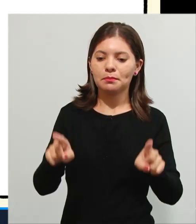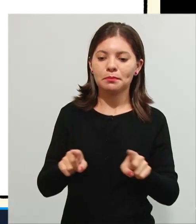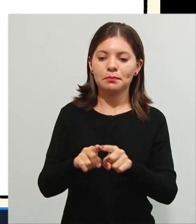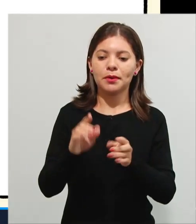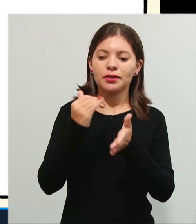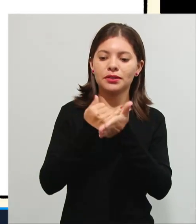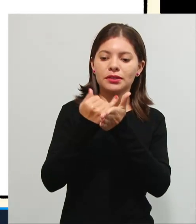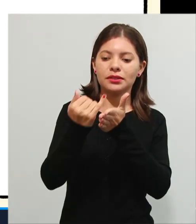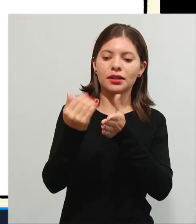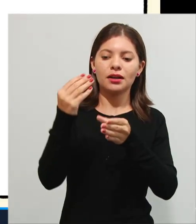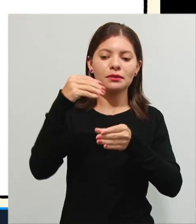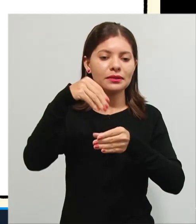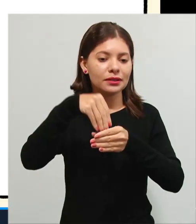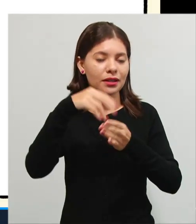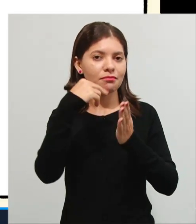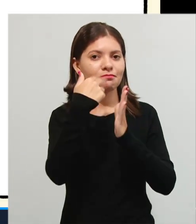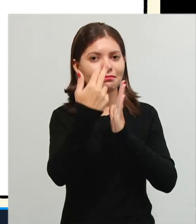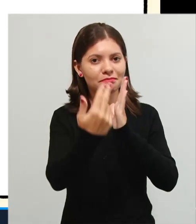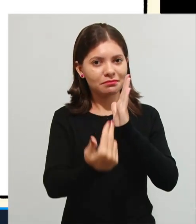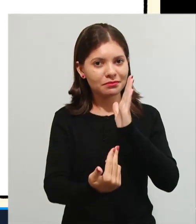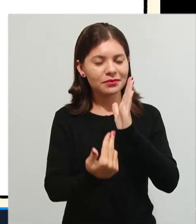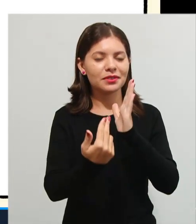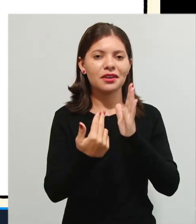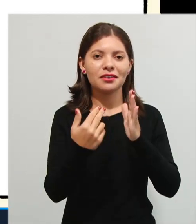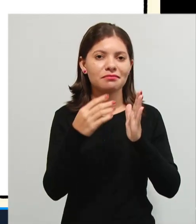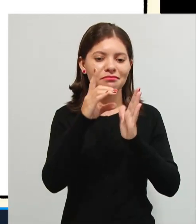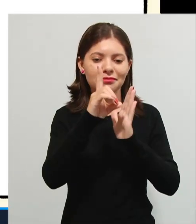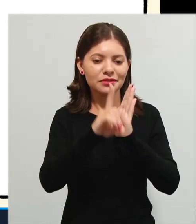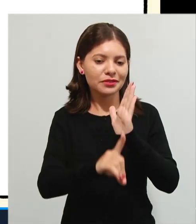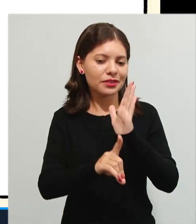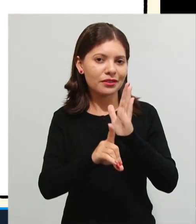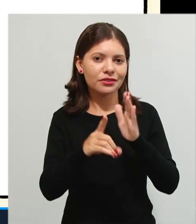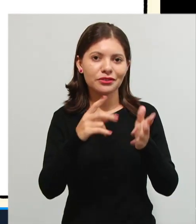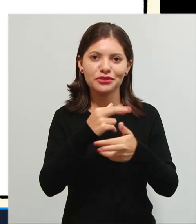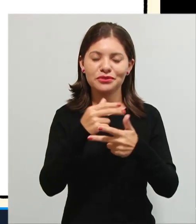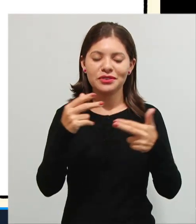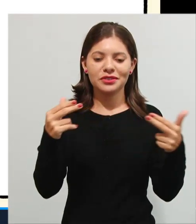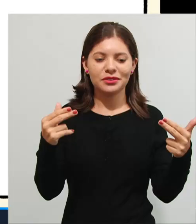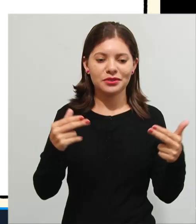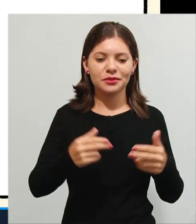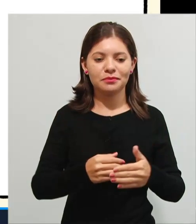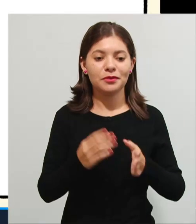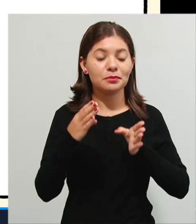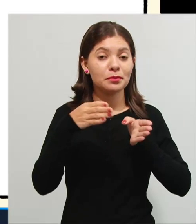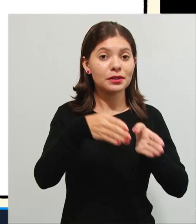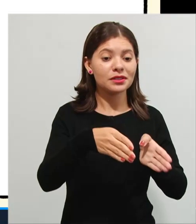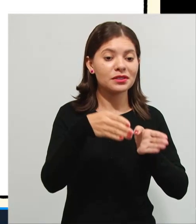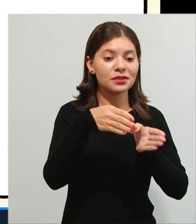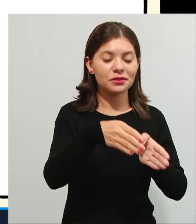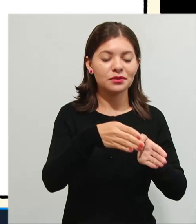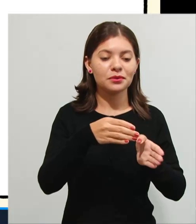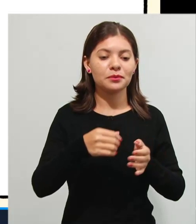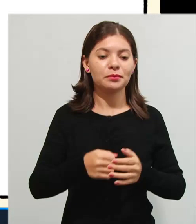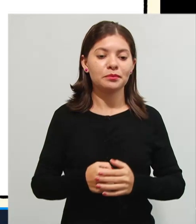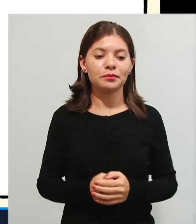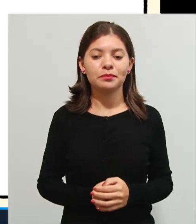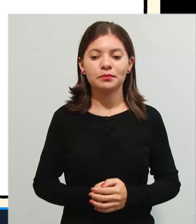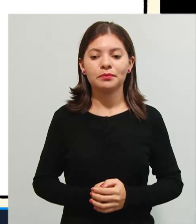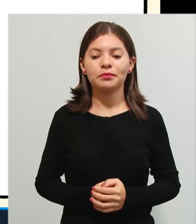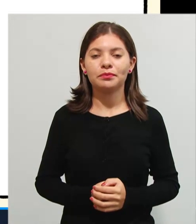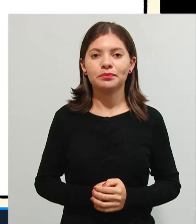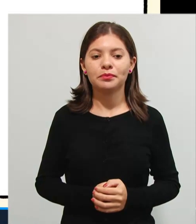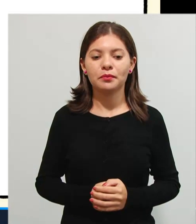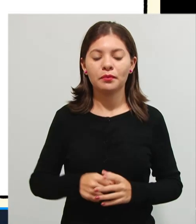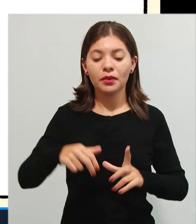inserir, desenhar, design, e aí a gente vai ter os seus mais específicos, como transições,